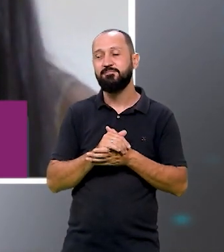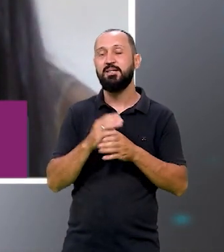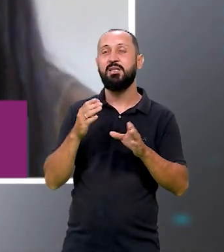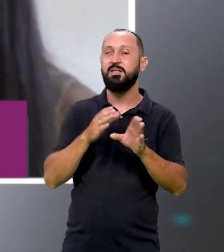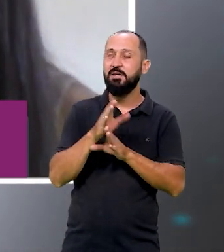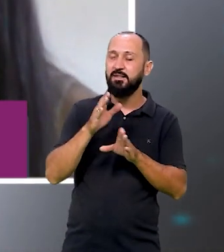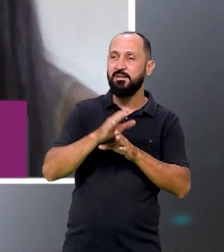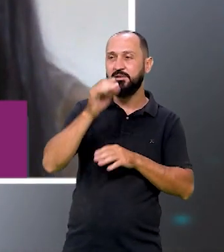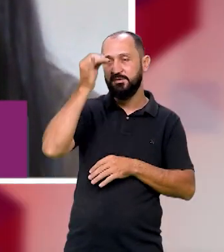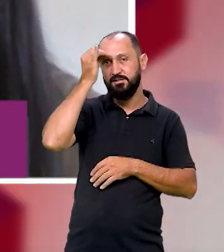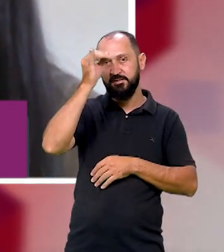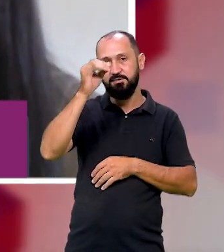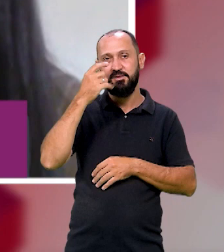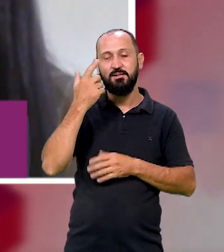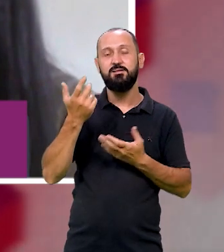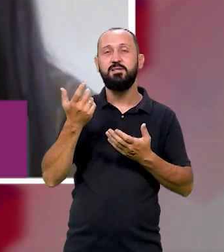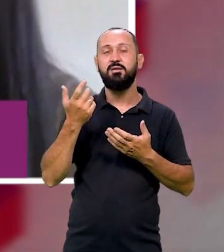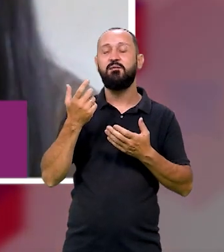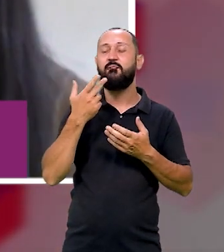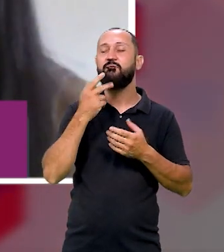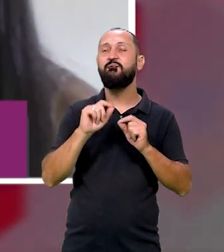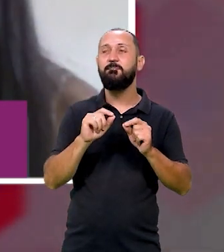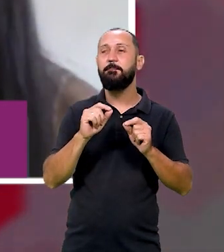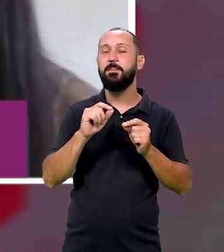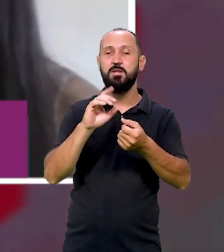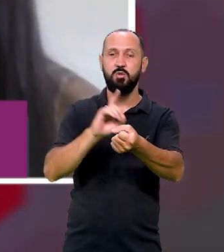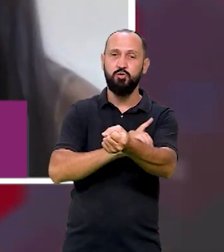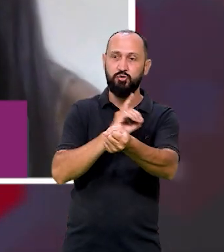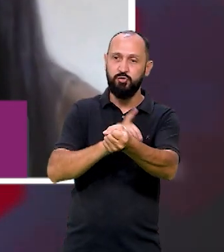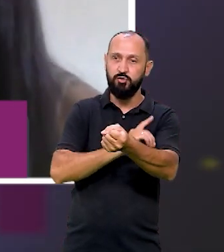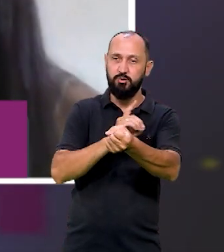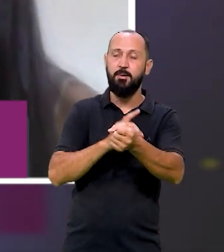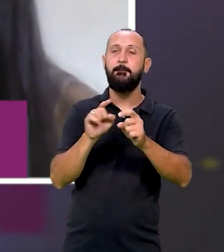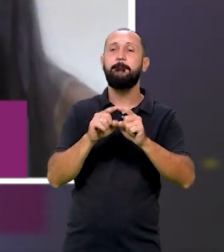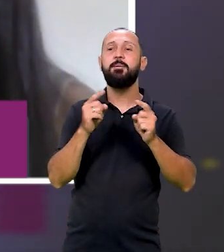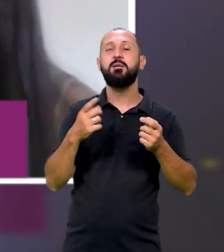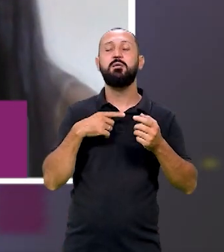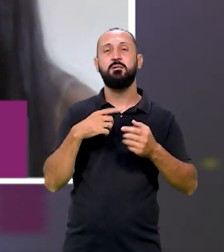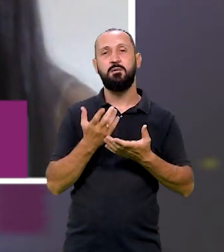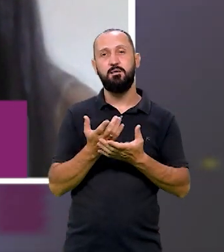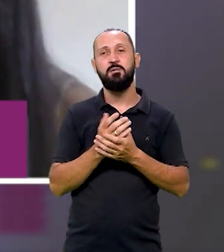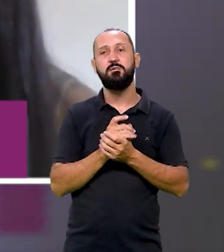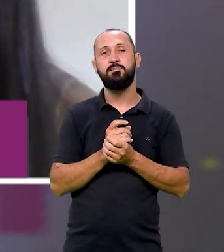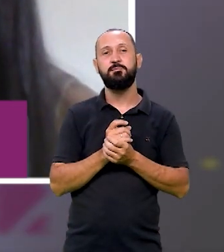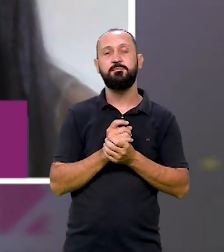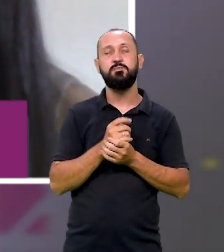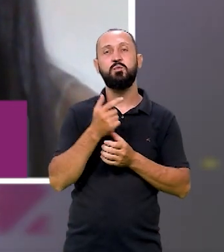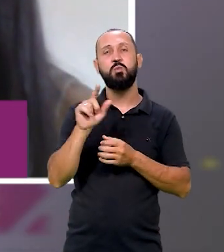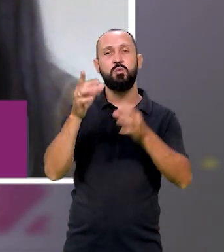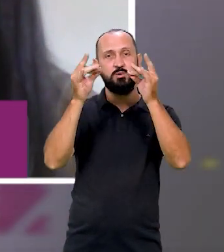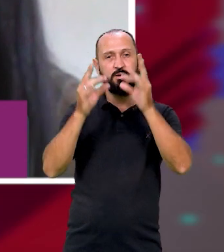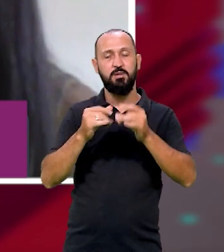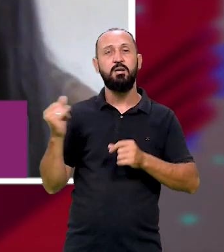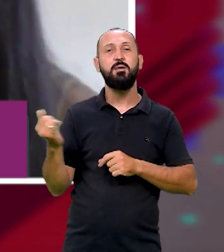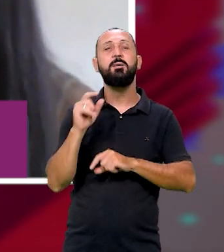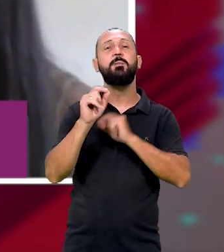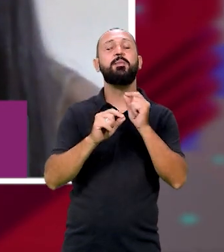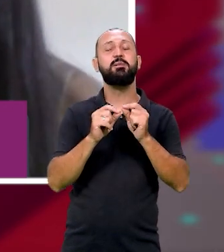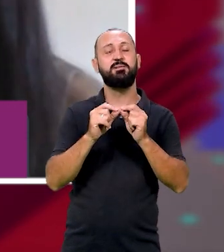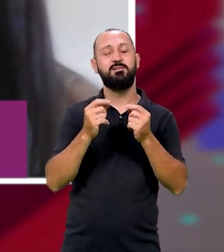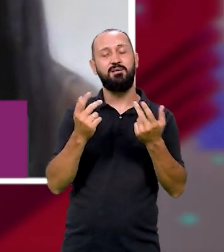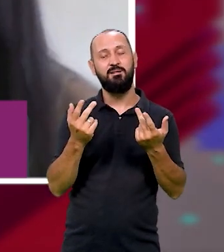ter resistência à insulina. Então, é um conjunto da obra mesmo, né? Não tem segredo. É difícil executar, mas não tem segredo.